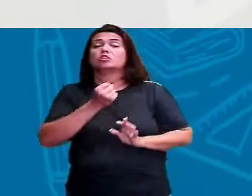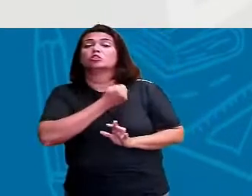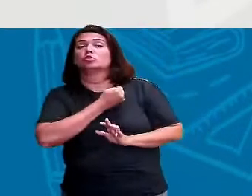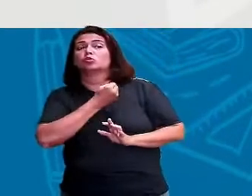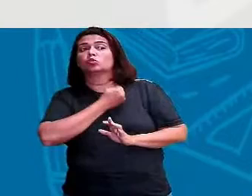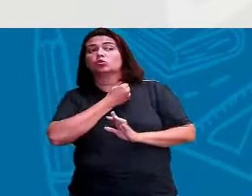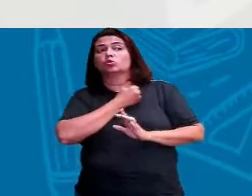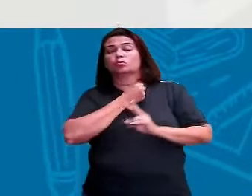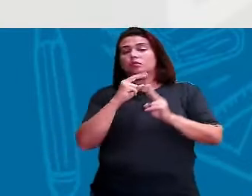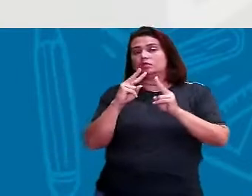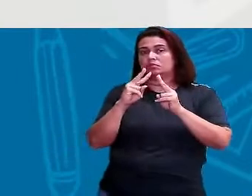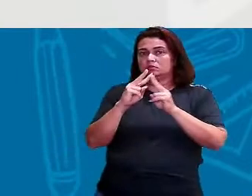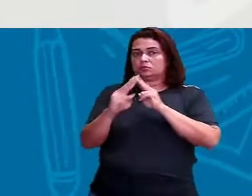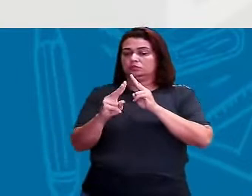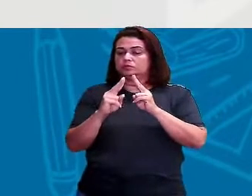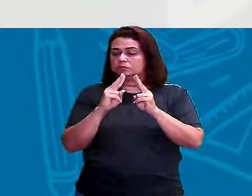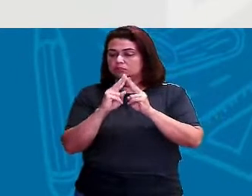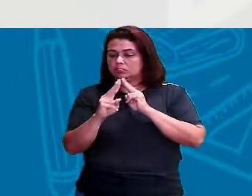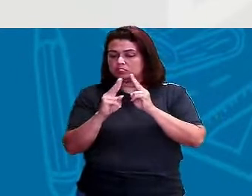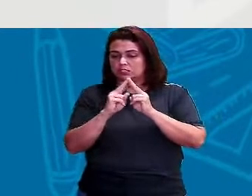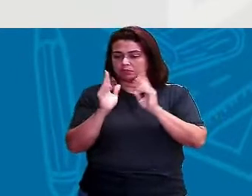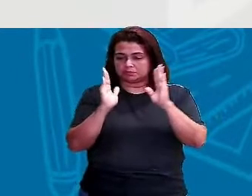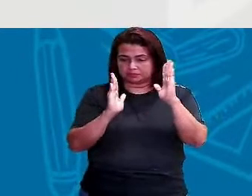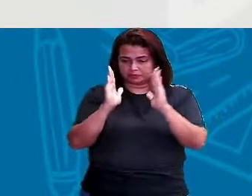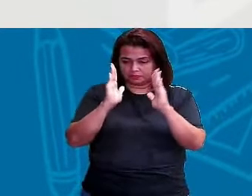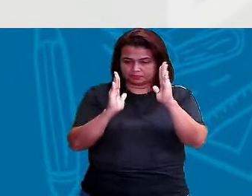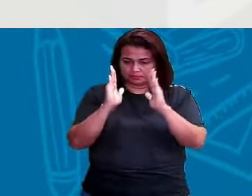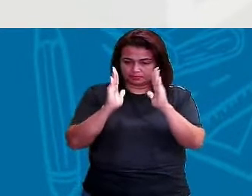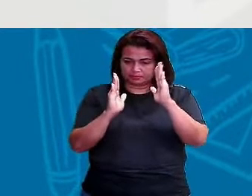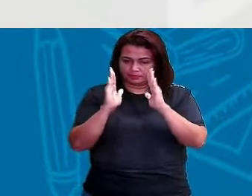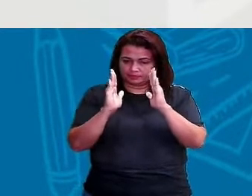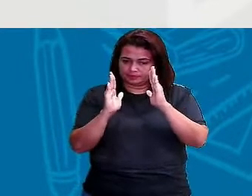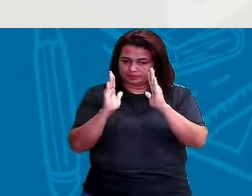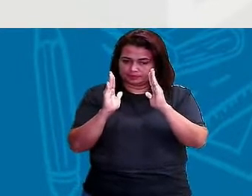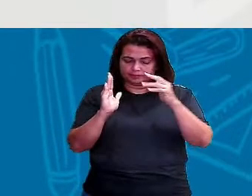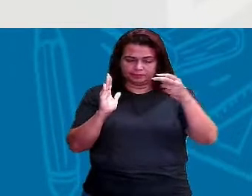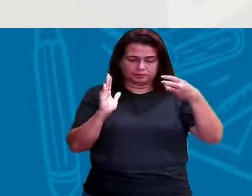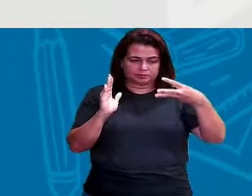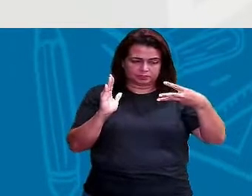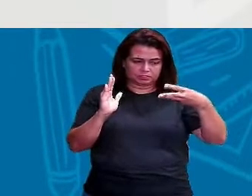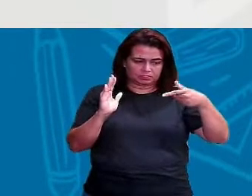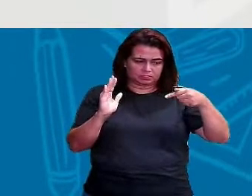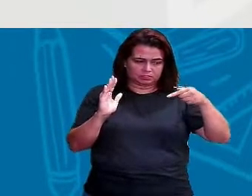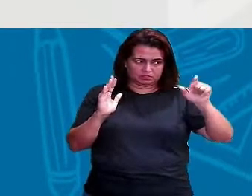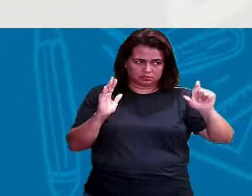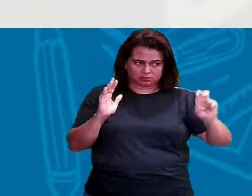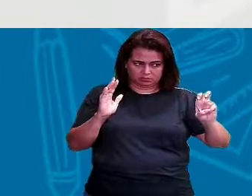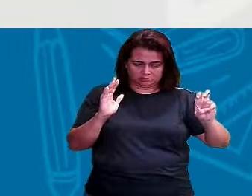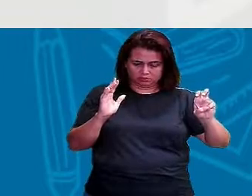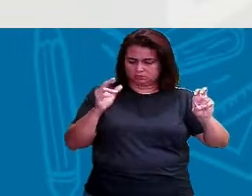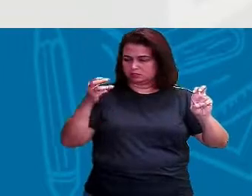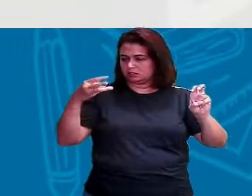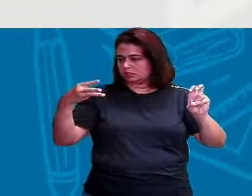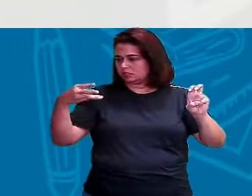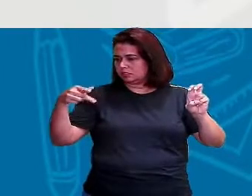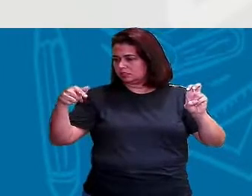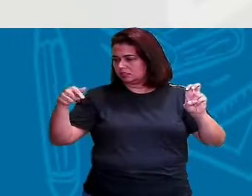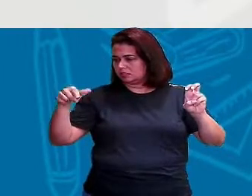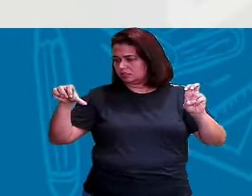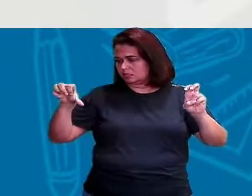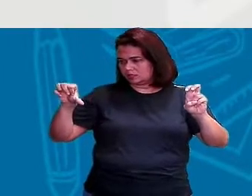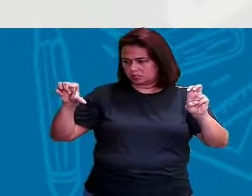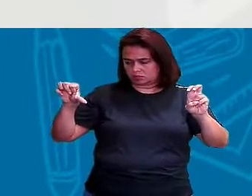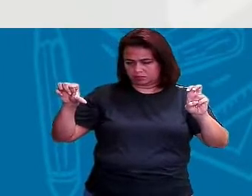número ímpar que fica entre 375 e 379. Preste atenção